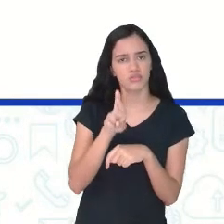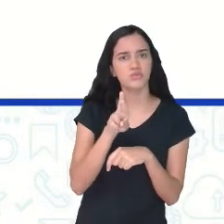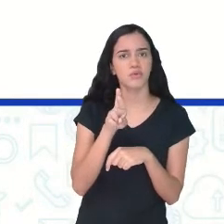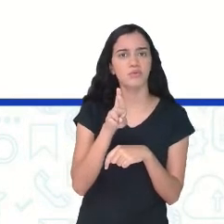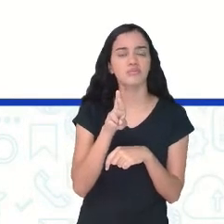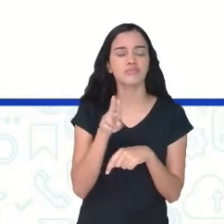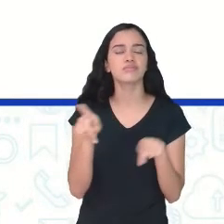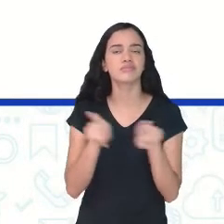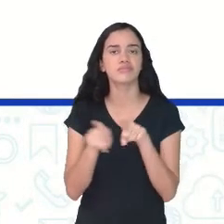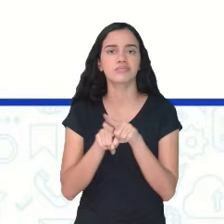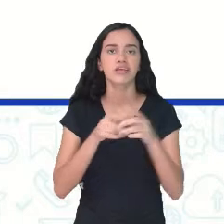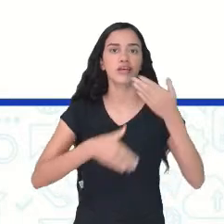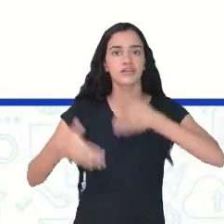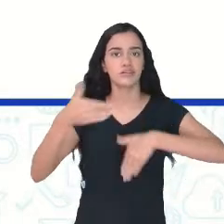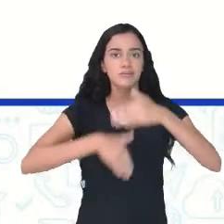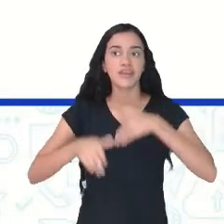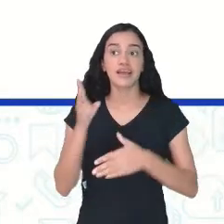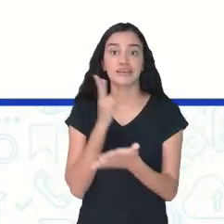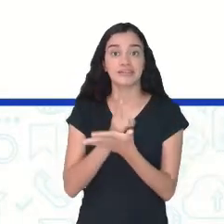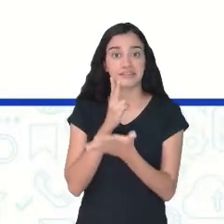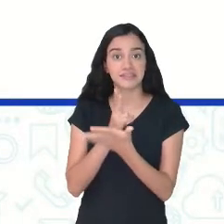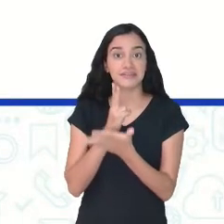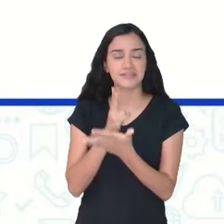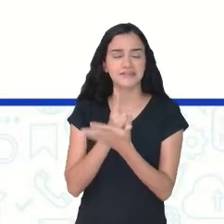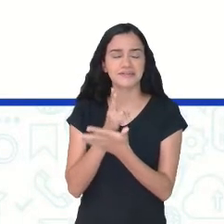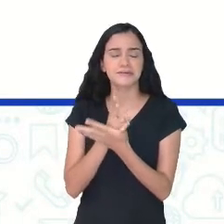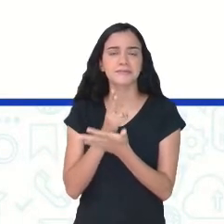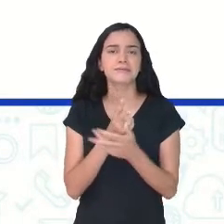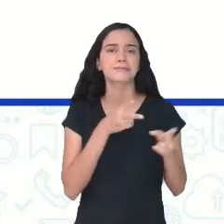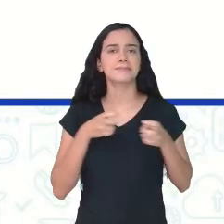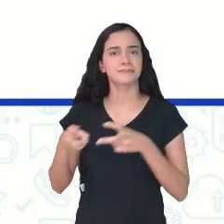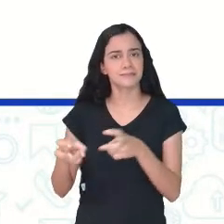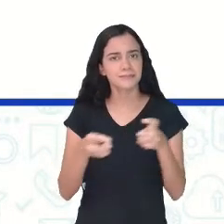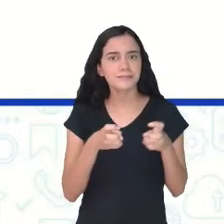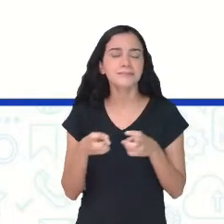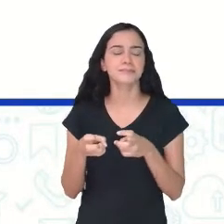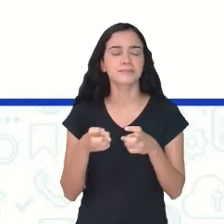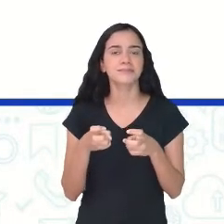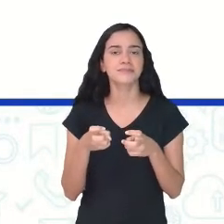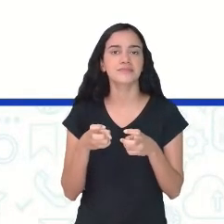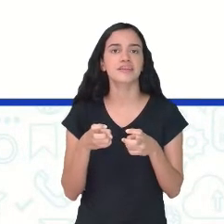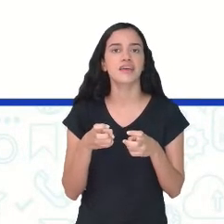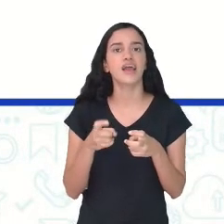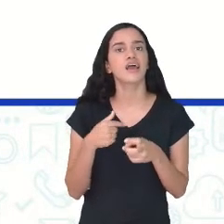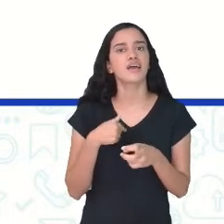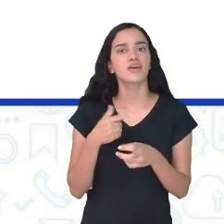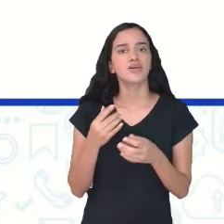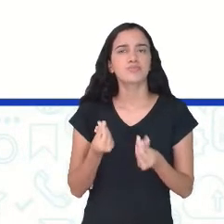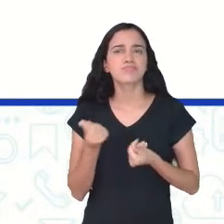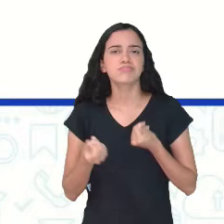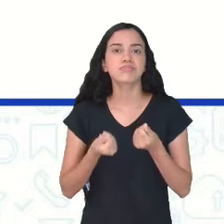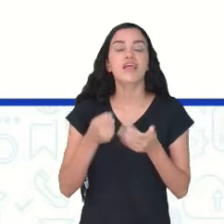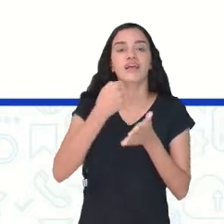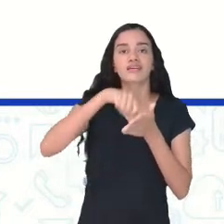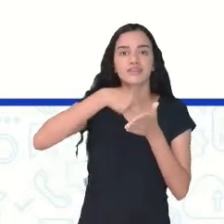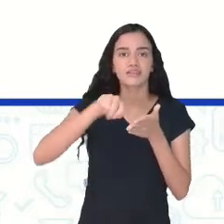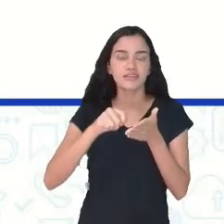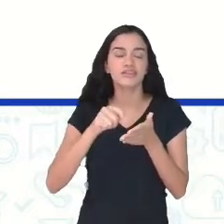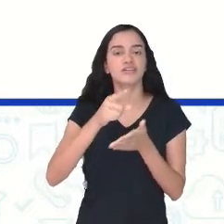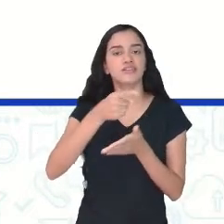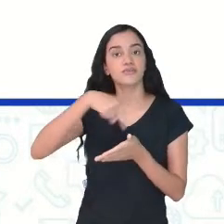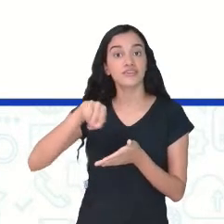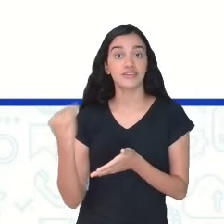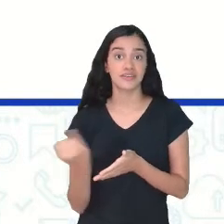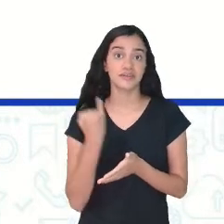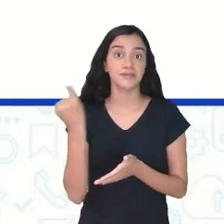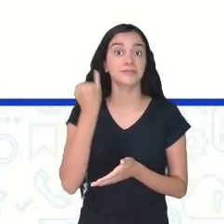podem também interagir. Estamos sempre de olho em relação aí a essa escrita aí de vocês. É